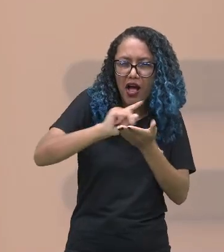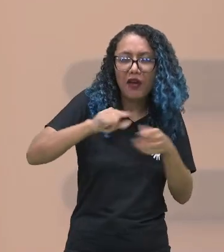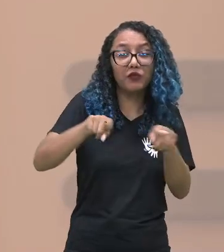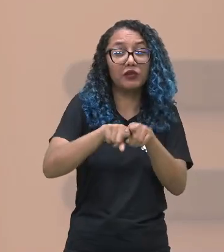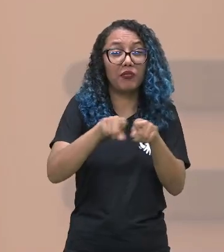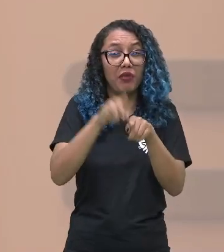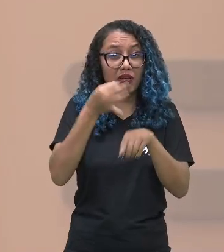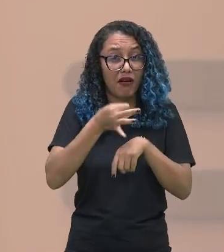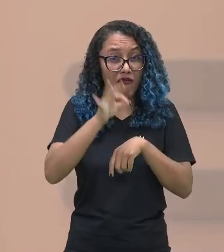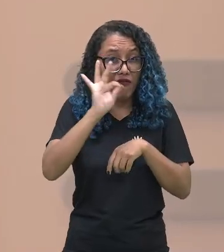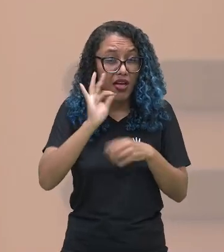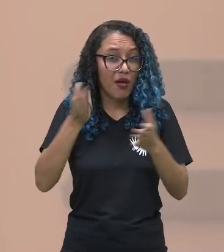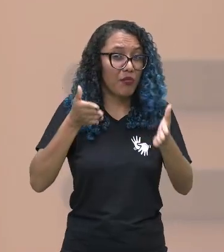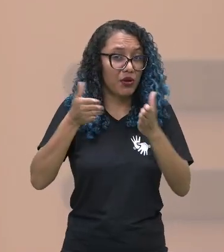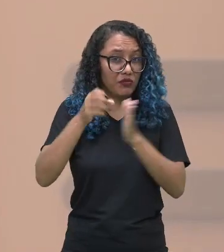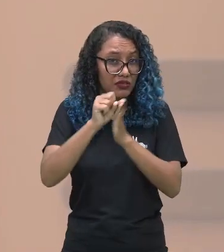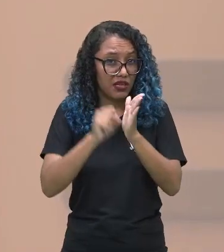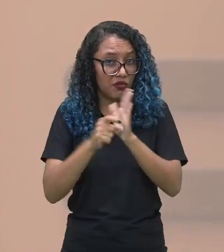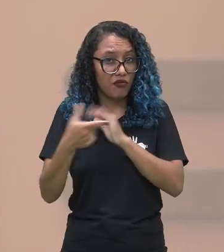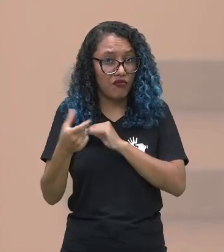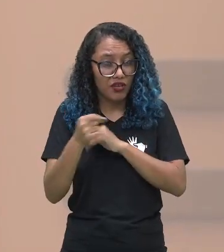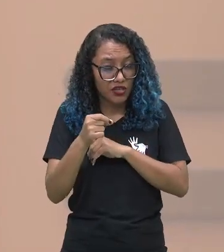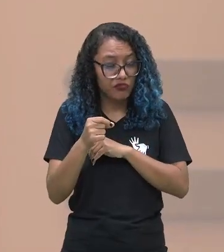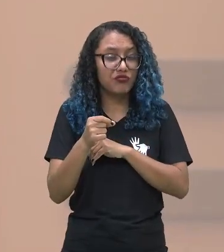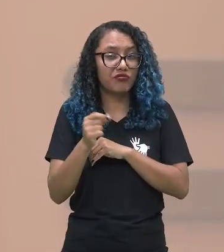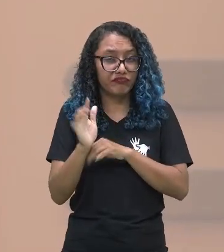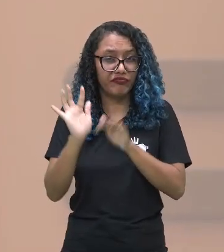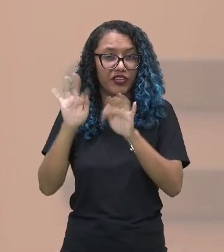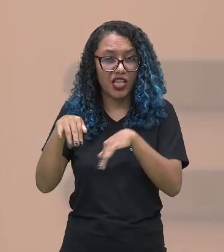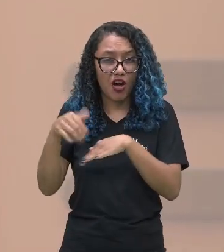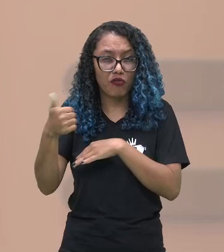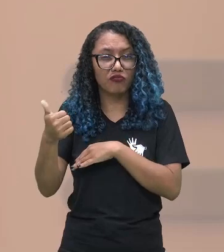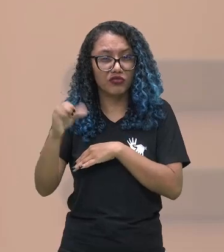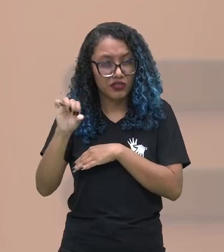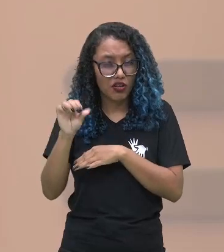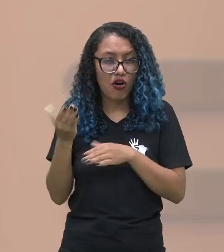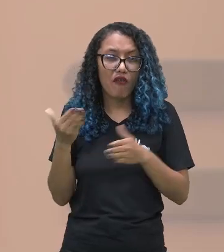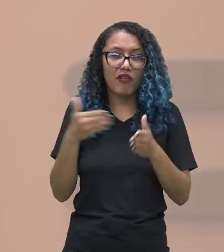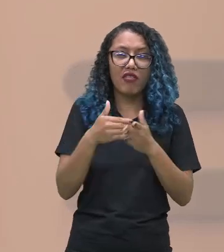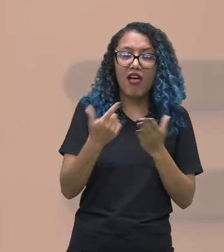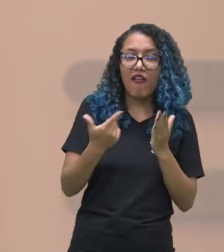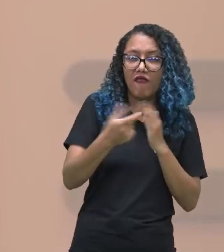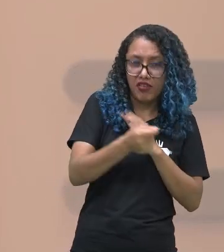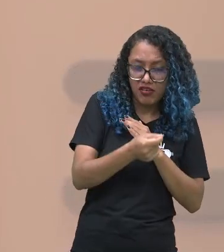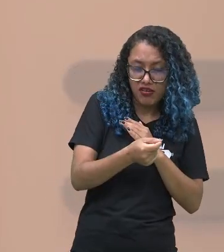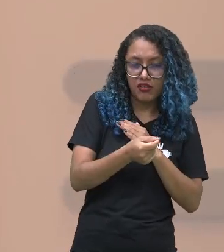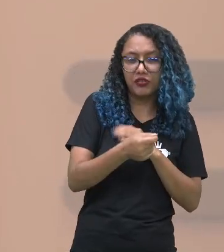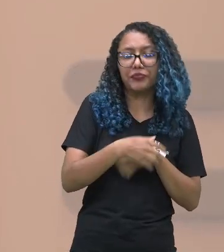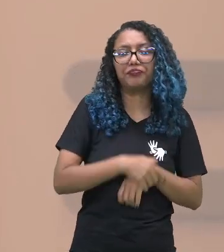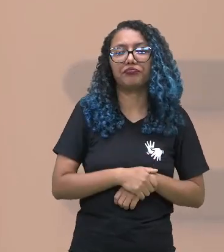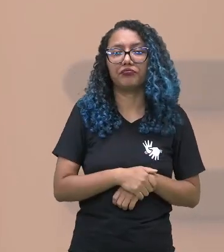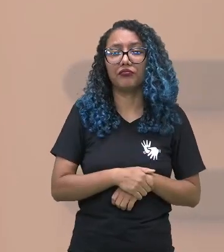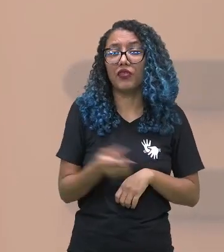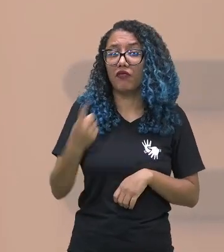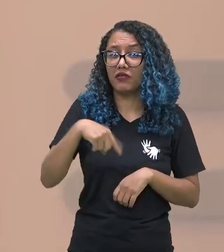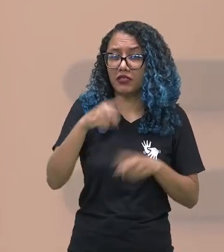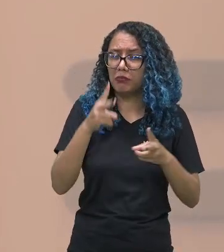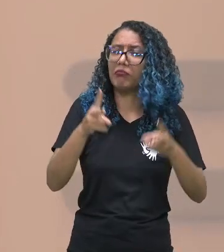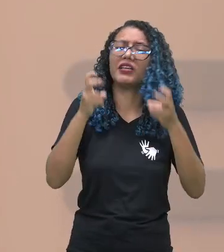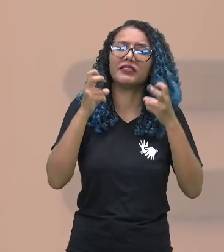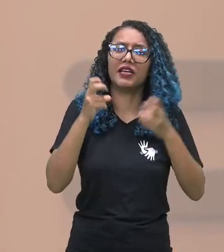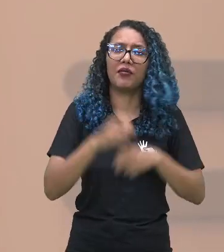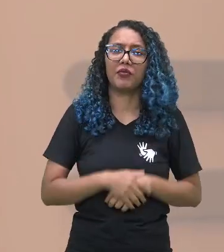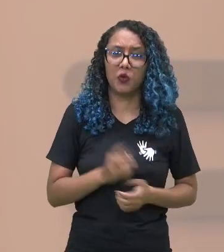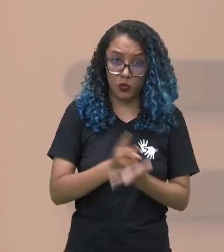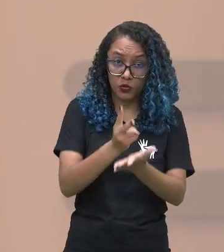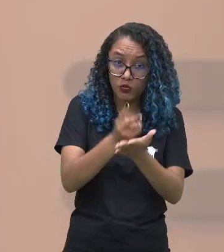café já no século XX, final do século XIX, início do século XX, e você pode observar, continua